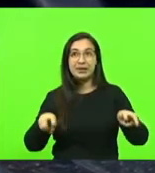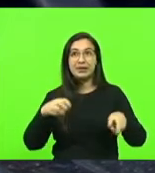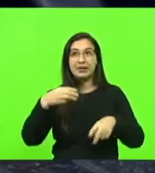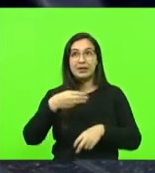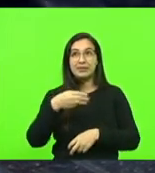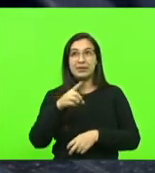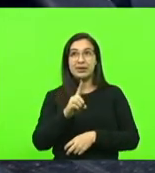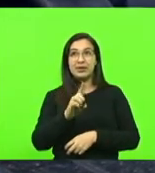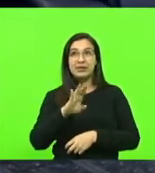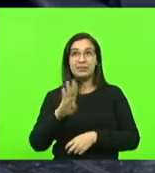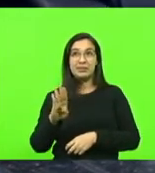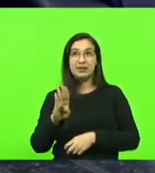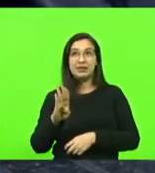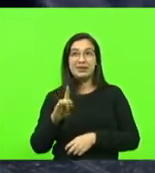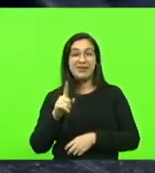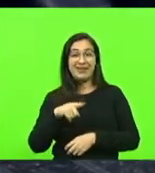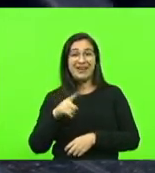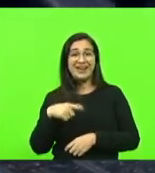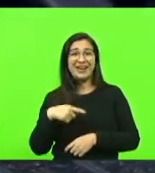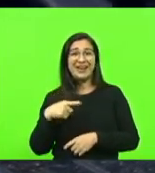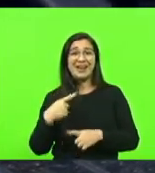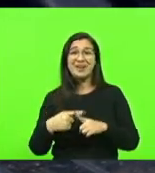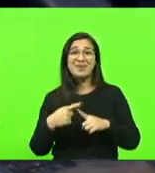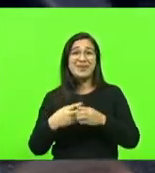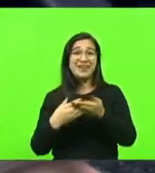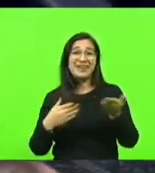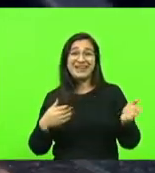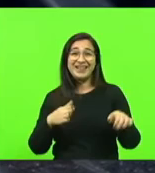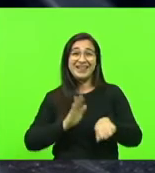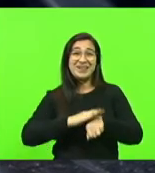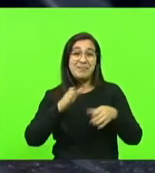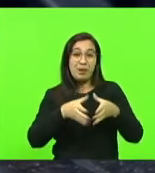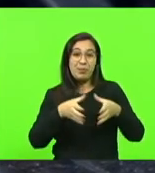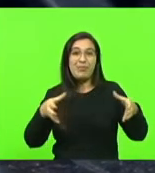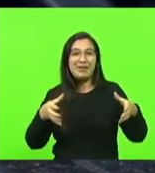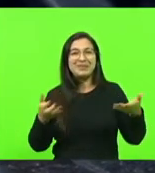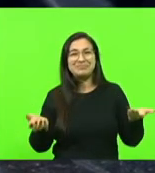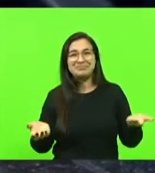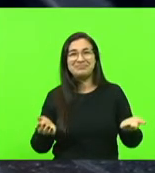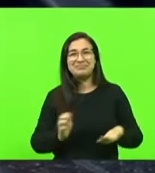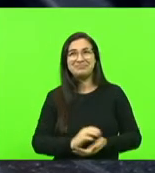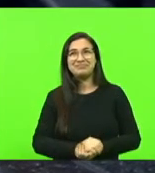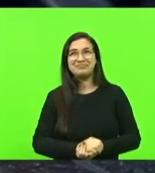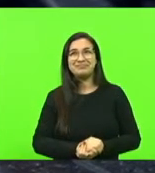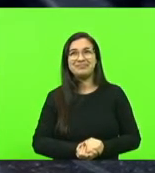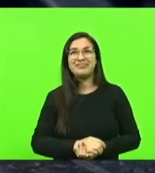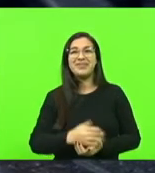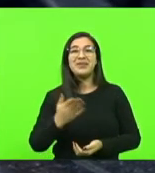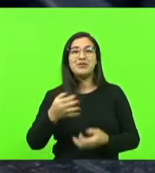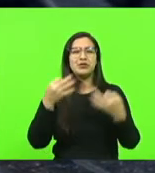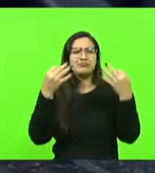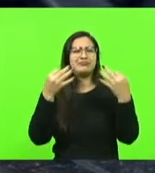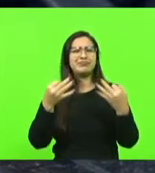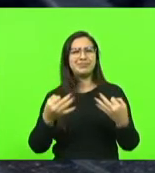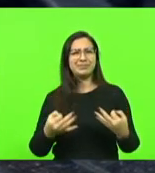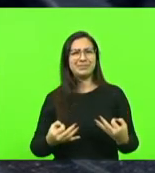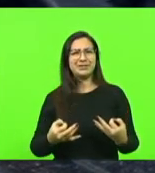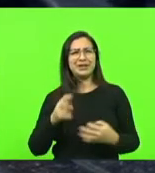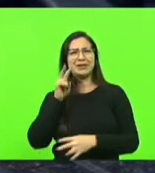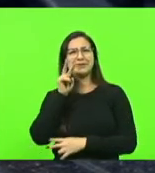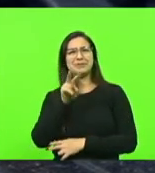É. Aí são maioria. E... O senhor fica até mais elegante nessa